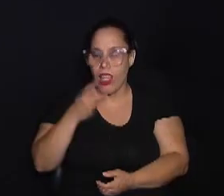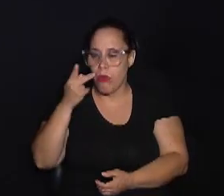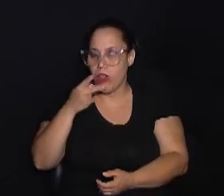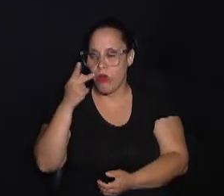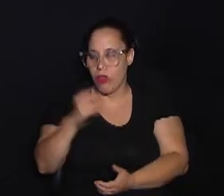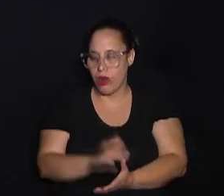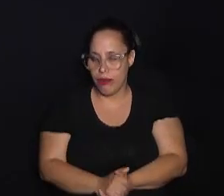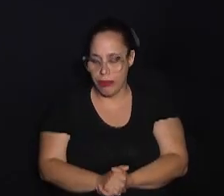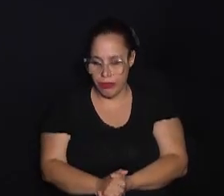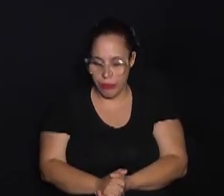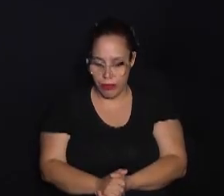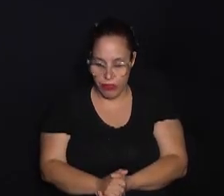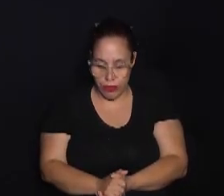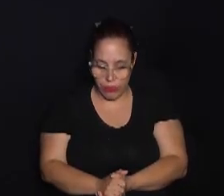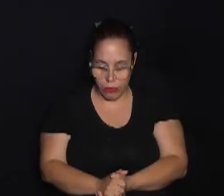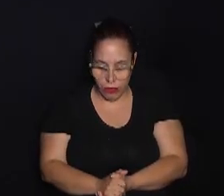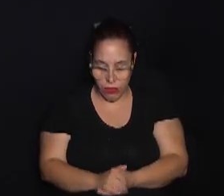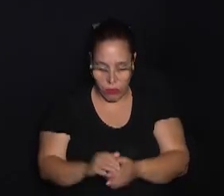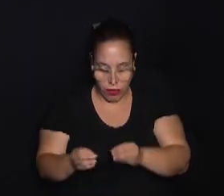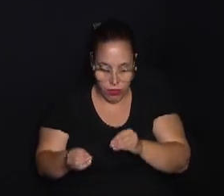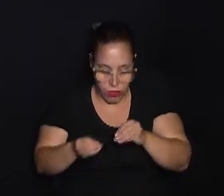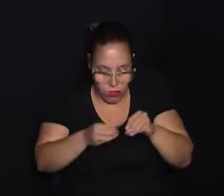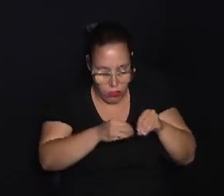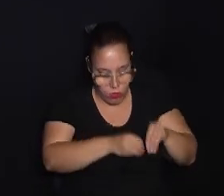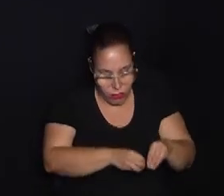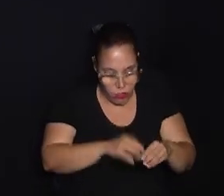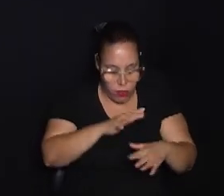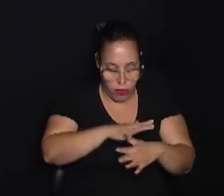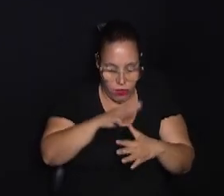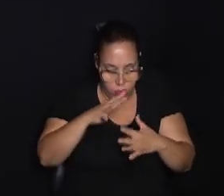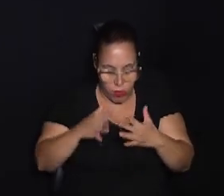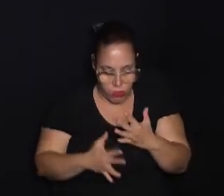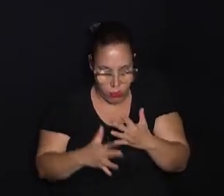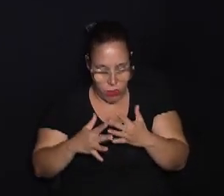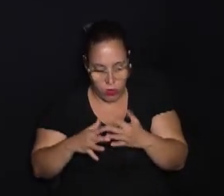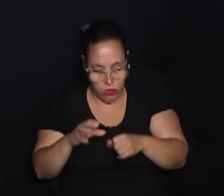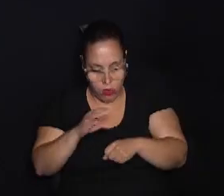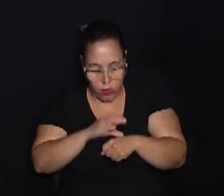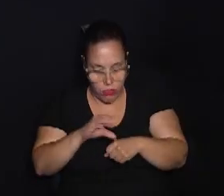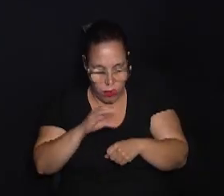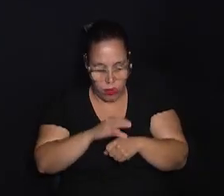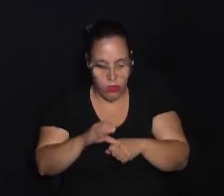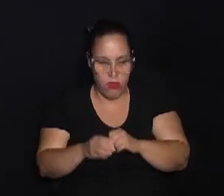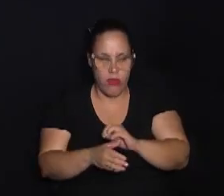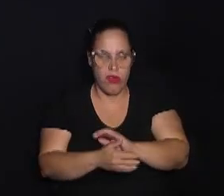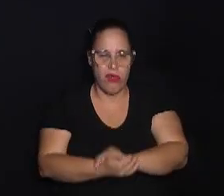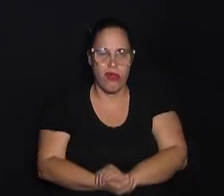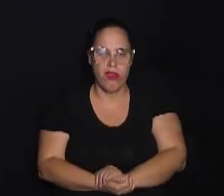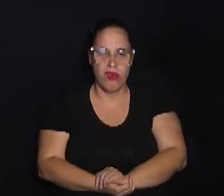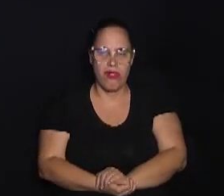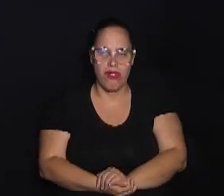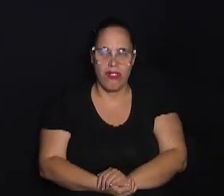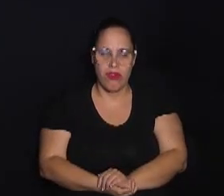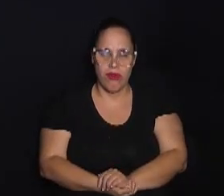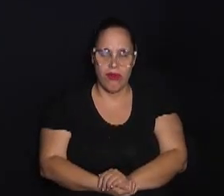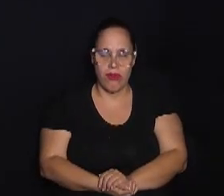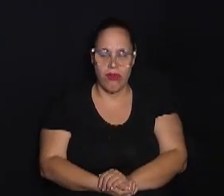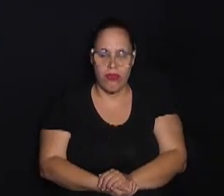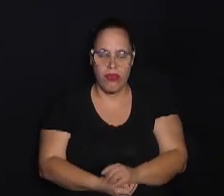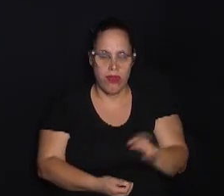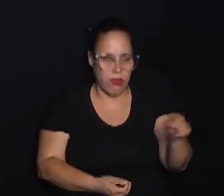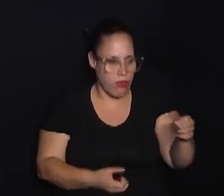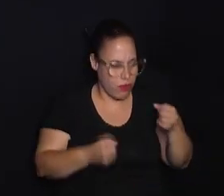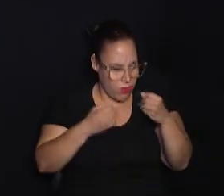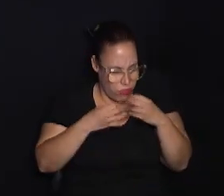E aí nós destinamos o curso de Libras para os profissionais da saúde. Porque esse tipo de formação,